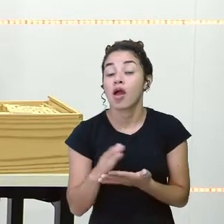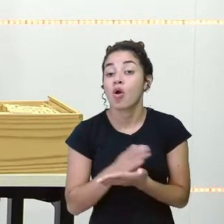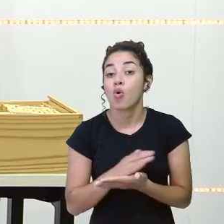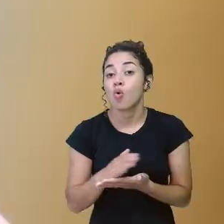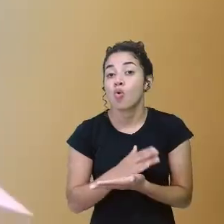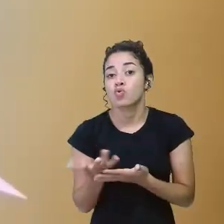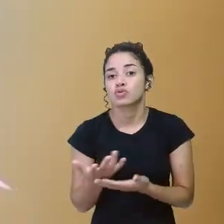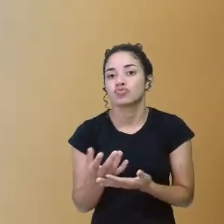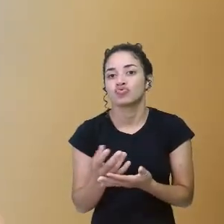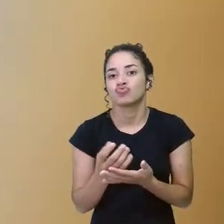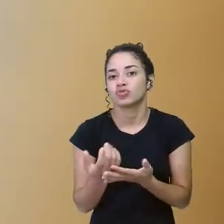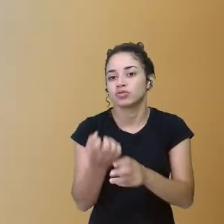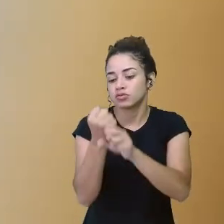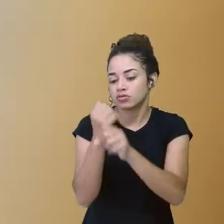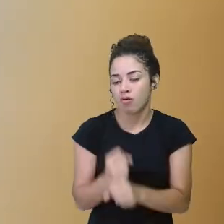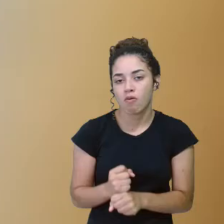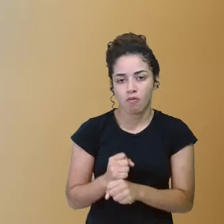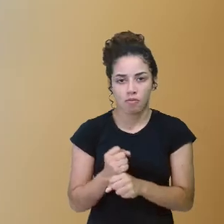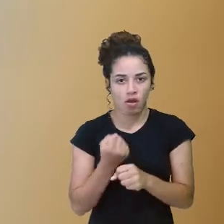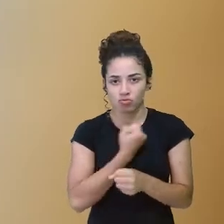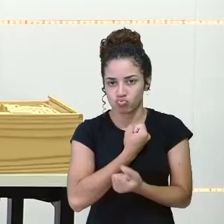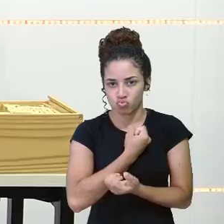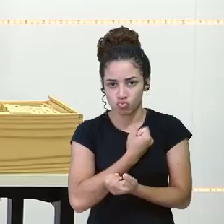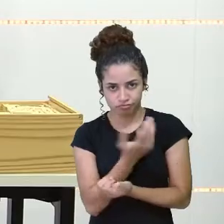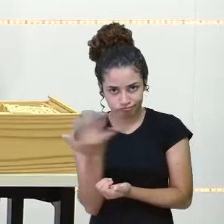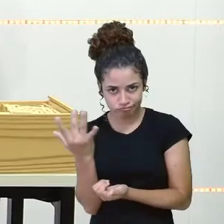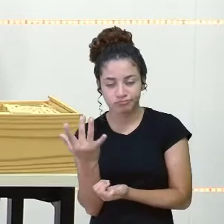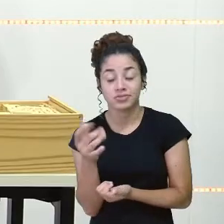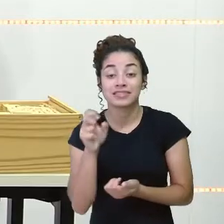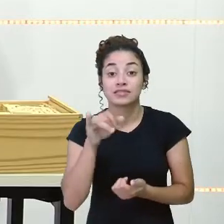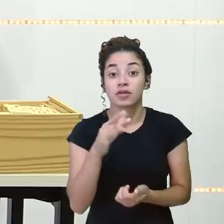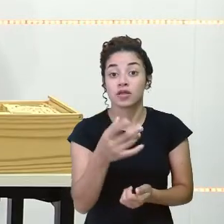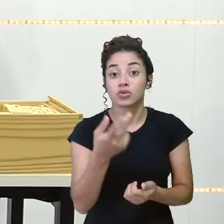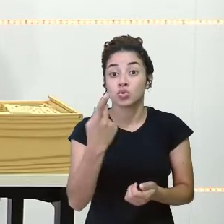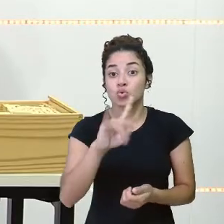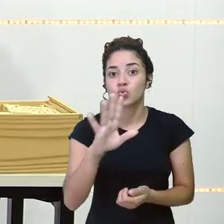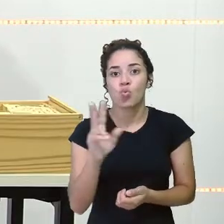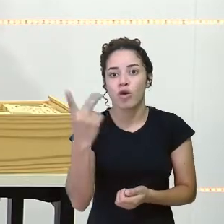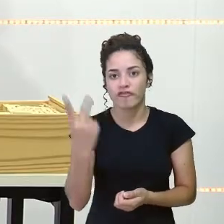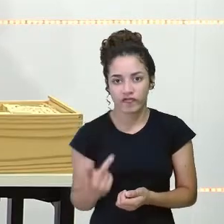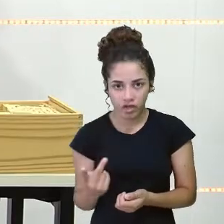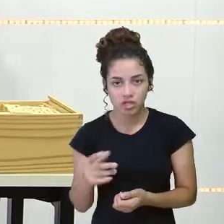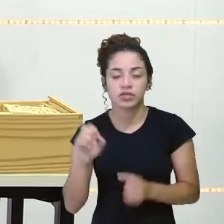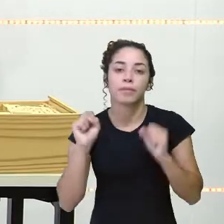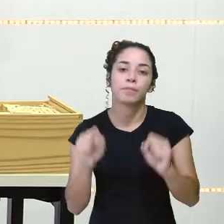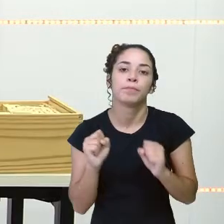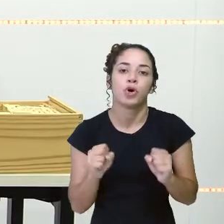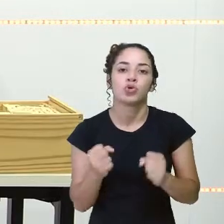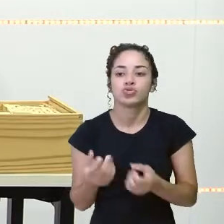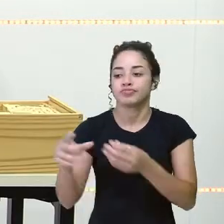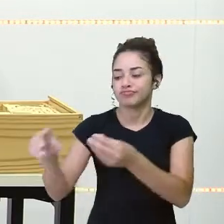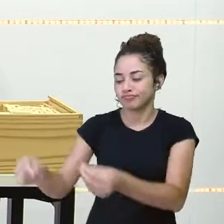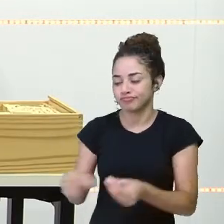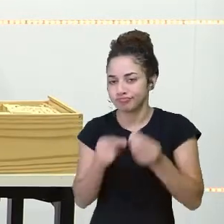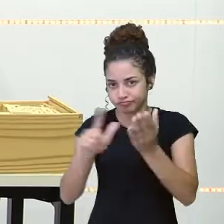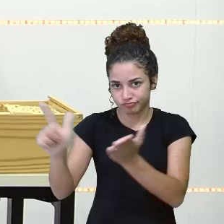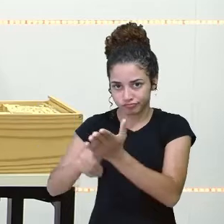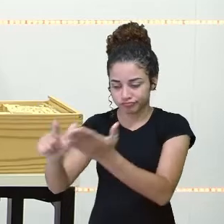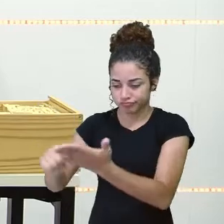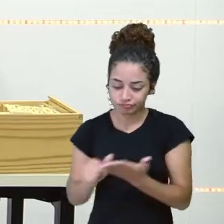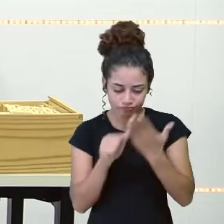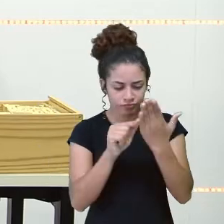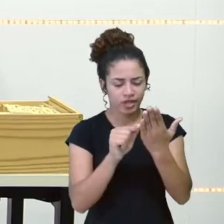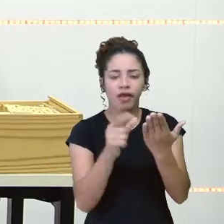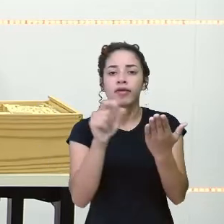Então, quando é a vez de alguém, aí a pessoa pega aqui um cartão, aí primeiro vai resolver quem é que vai começar